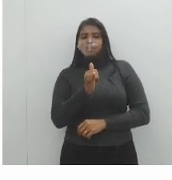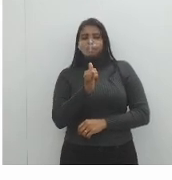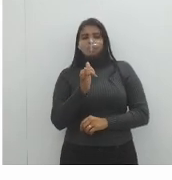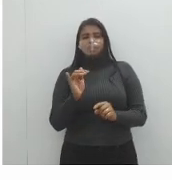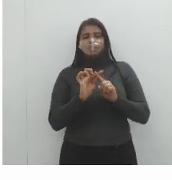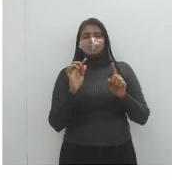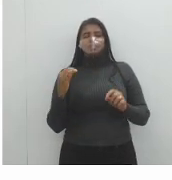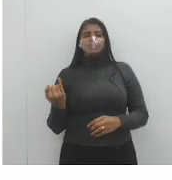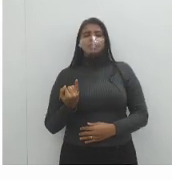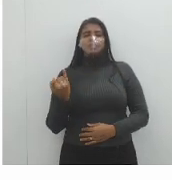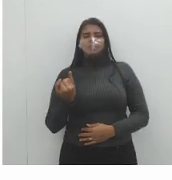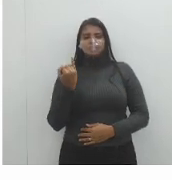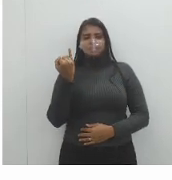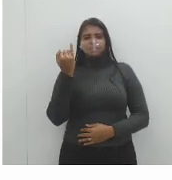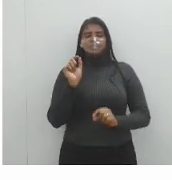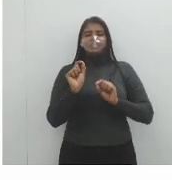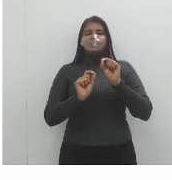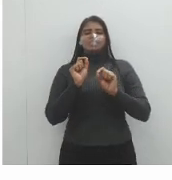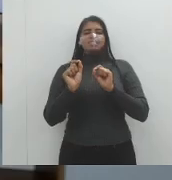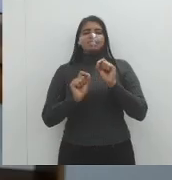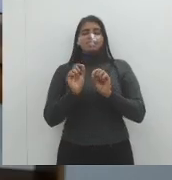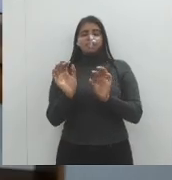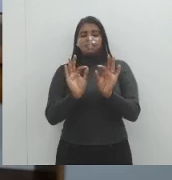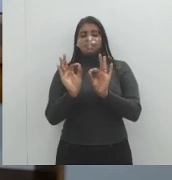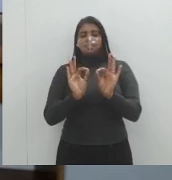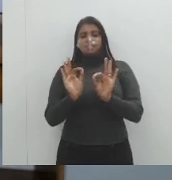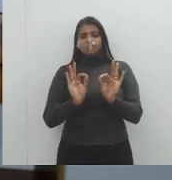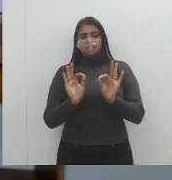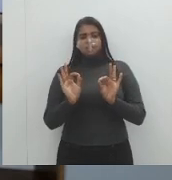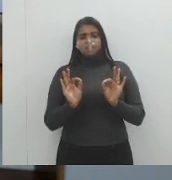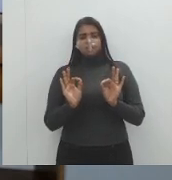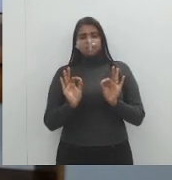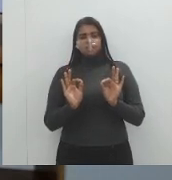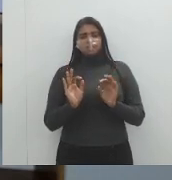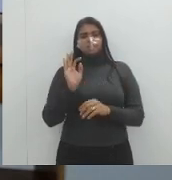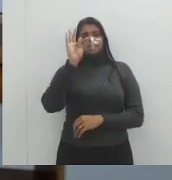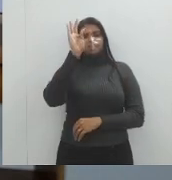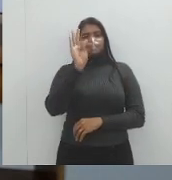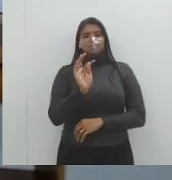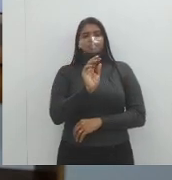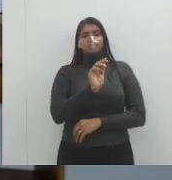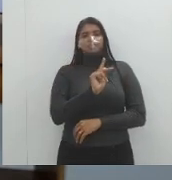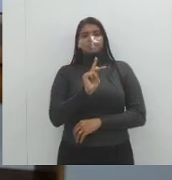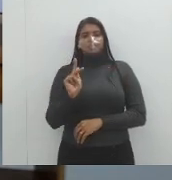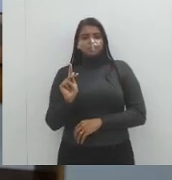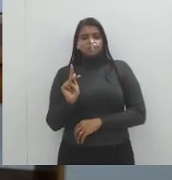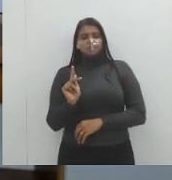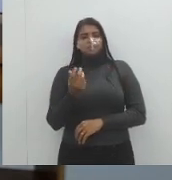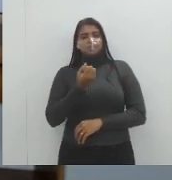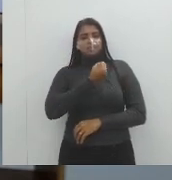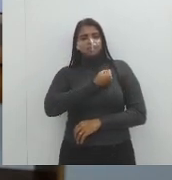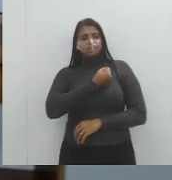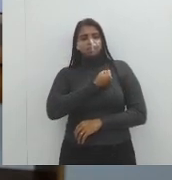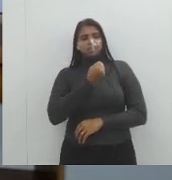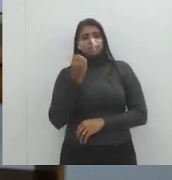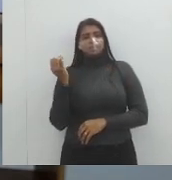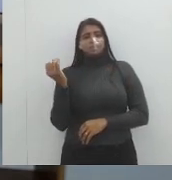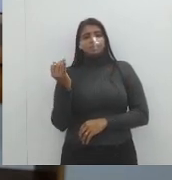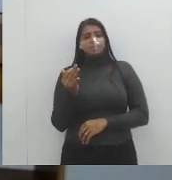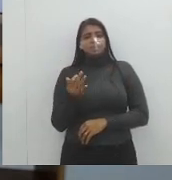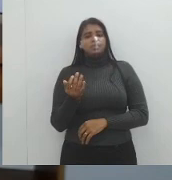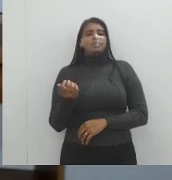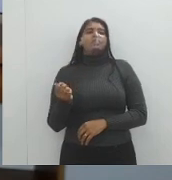mais importantes e que vai organizar a tabela é justamente o número atômico, que é a quantidade